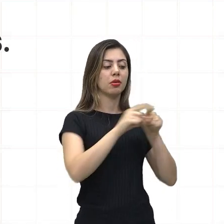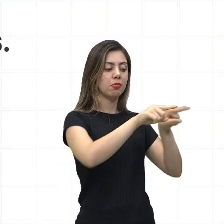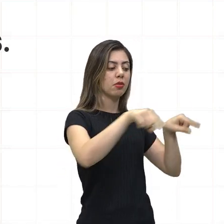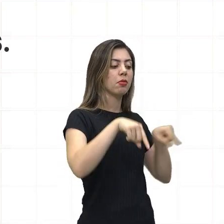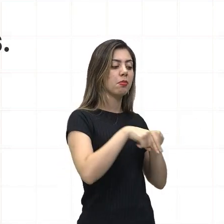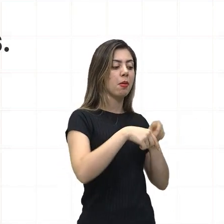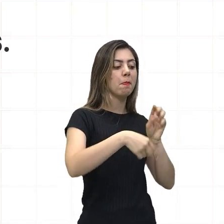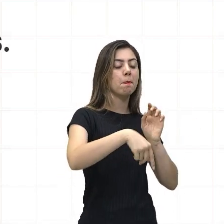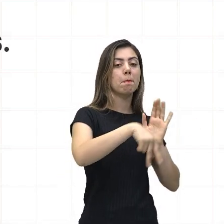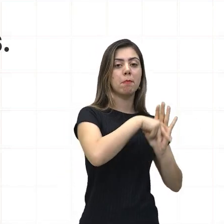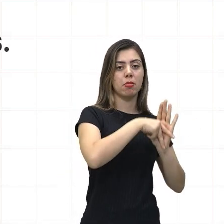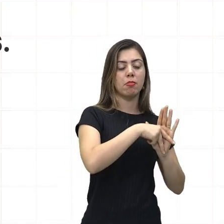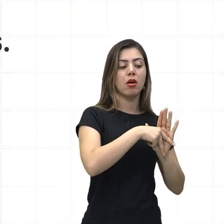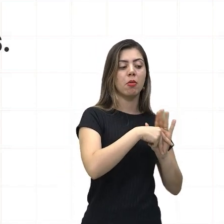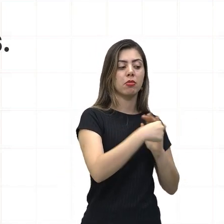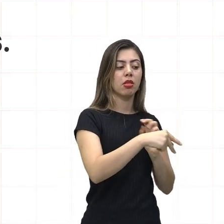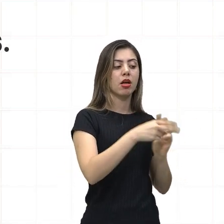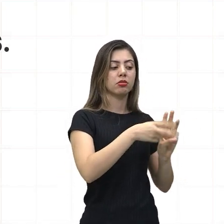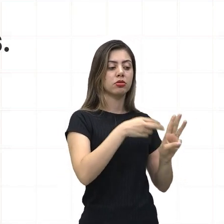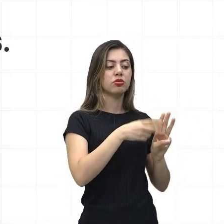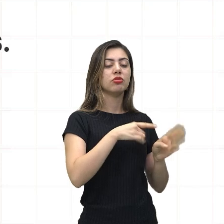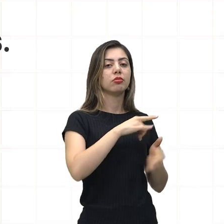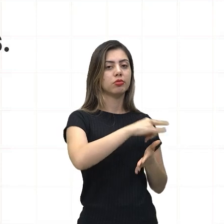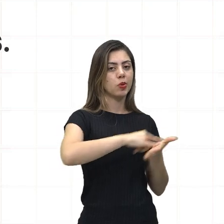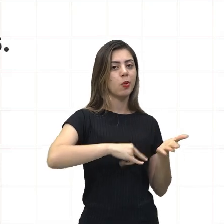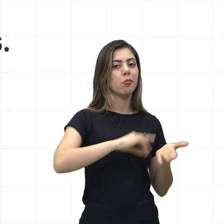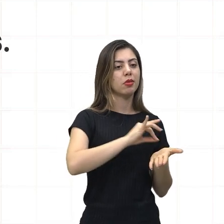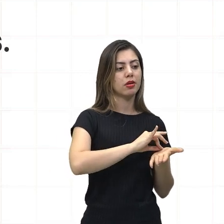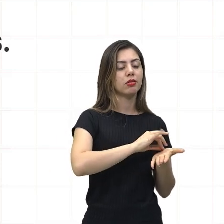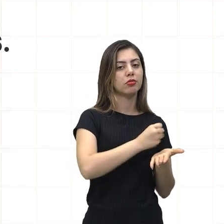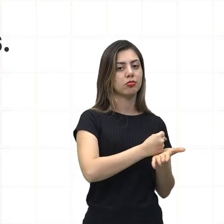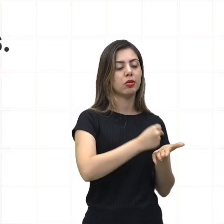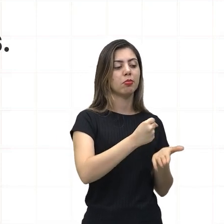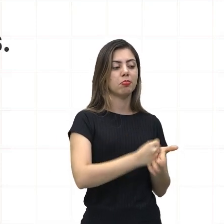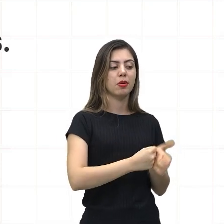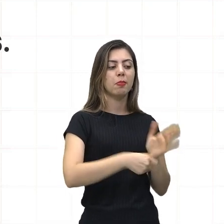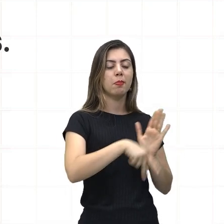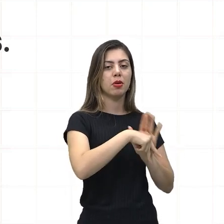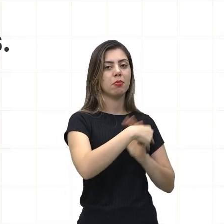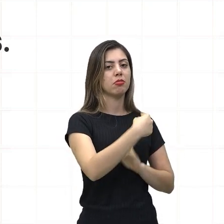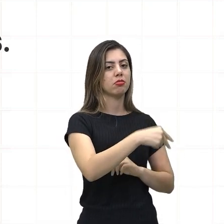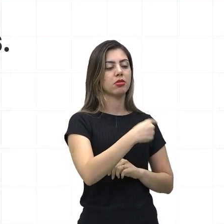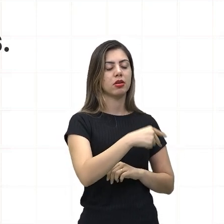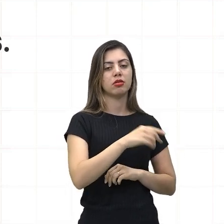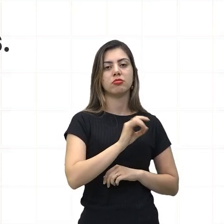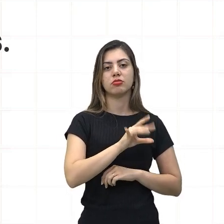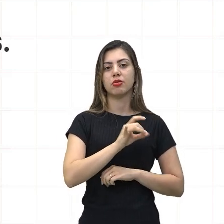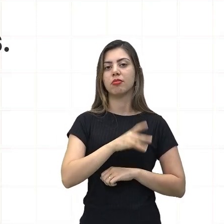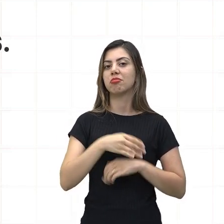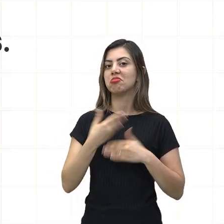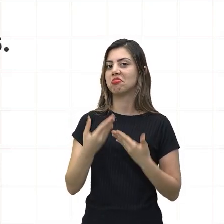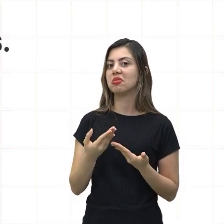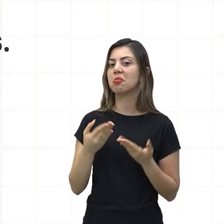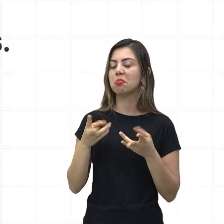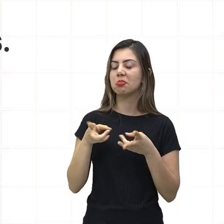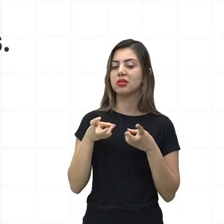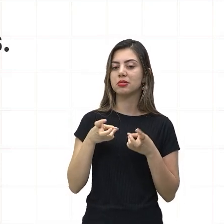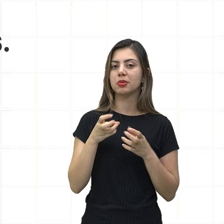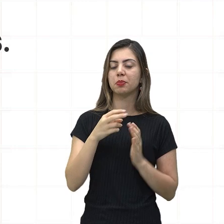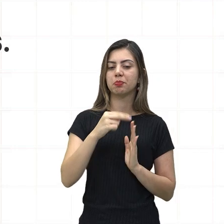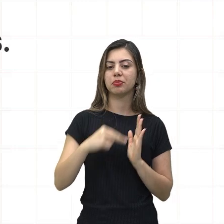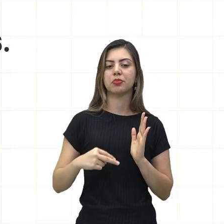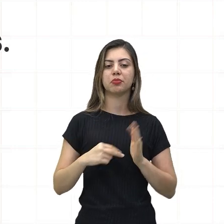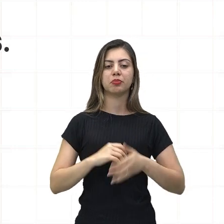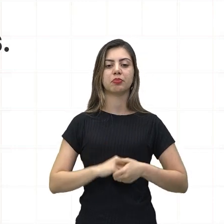das terras indígenas para usufruto exclusivo das populações indígenas, galera. Olha o que o texto fala adiante.